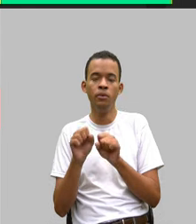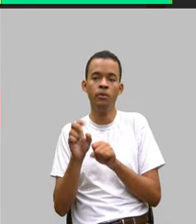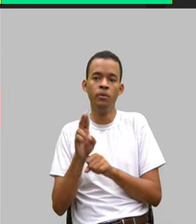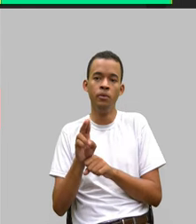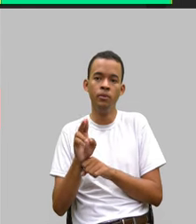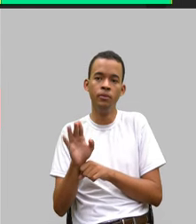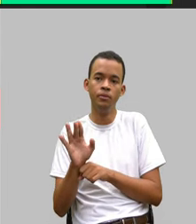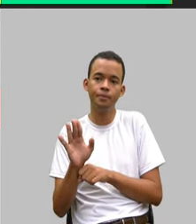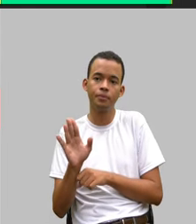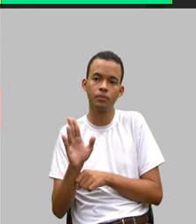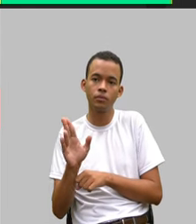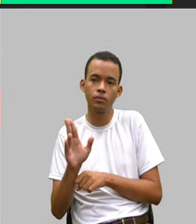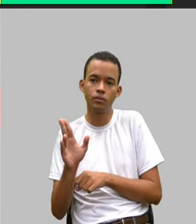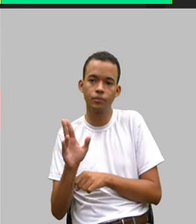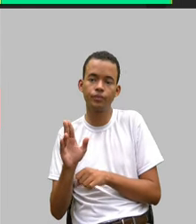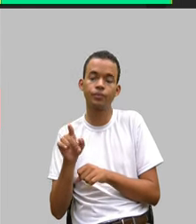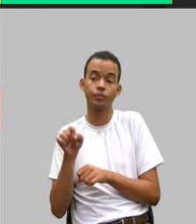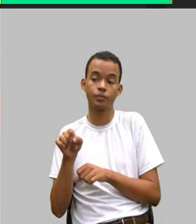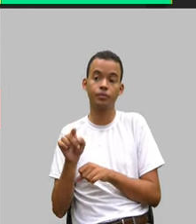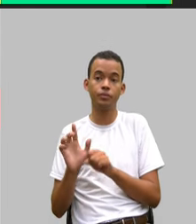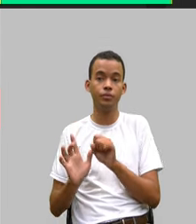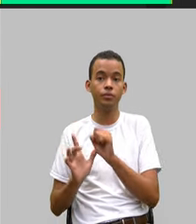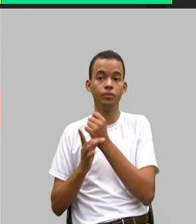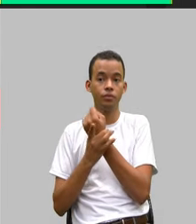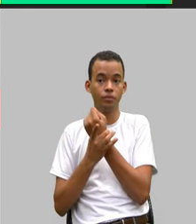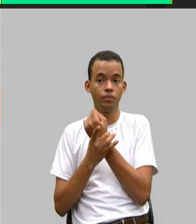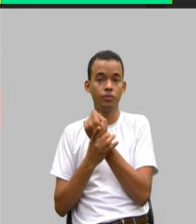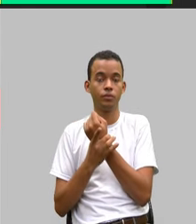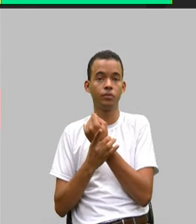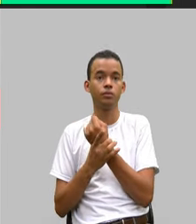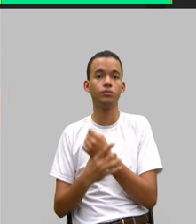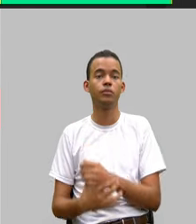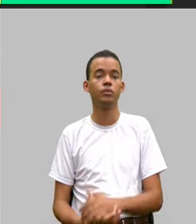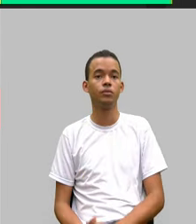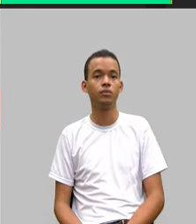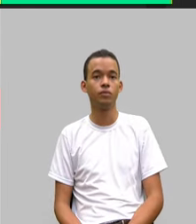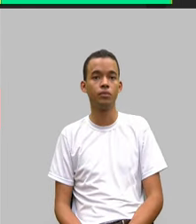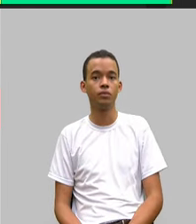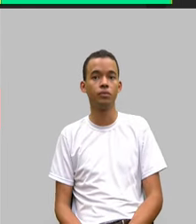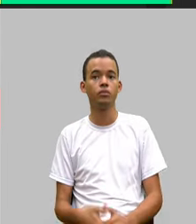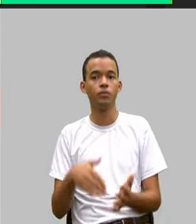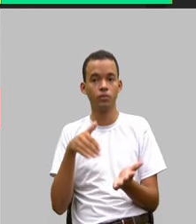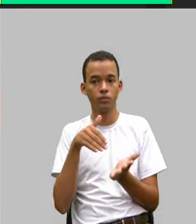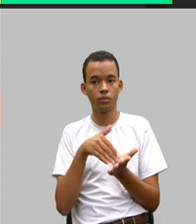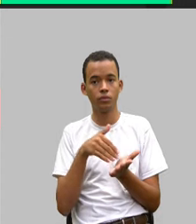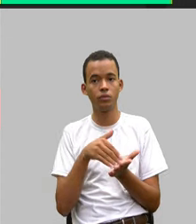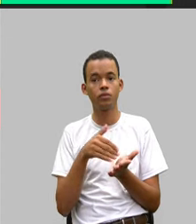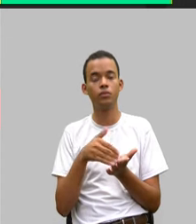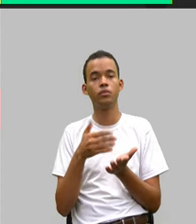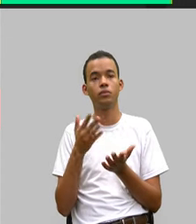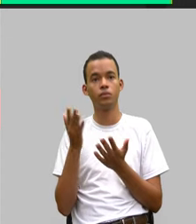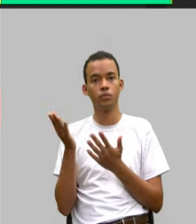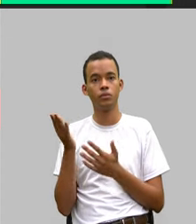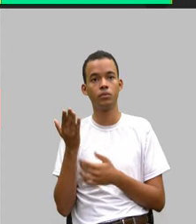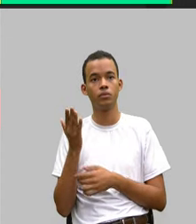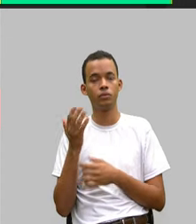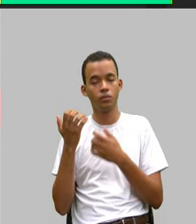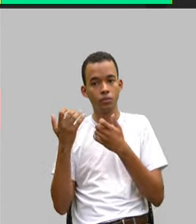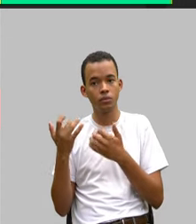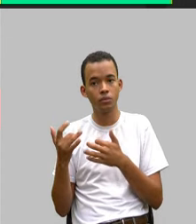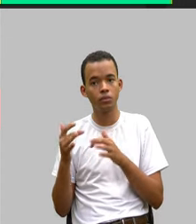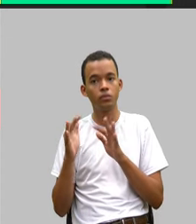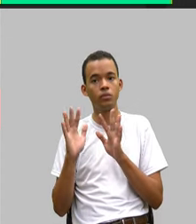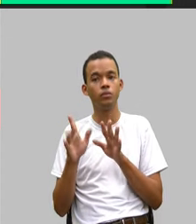eh essa segurança e esse desmame e ao final né um pouco do que a colega também pontuou né nesse nível de